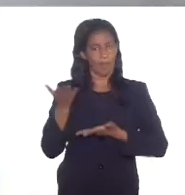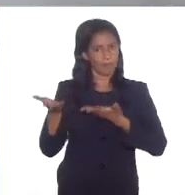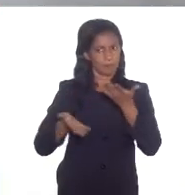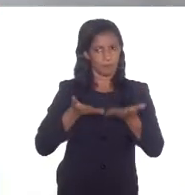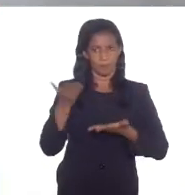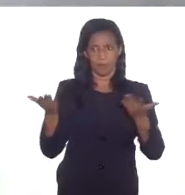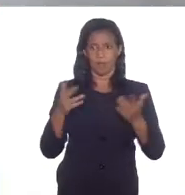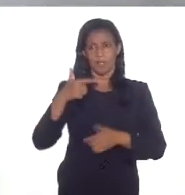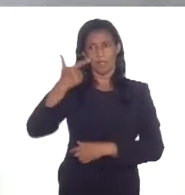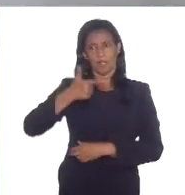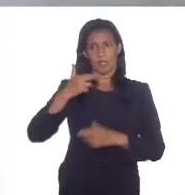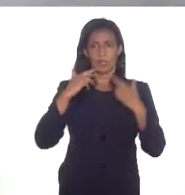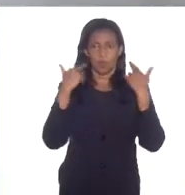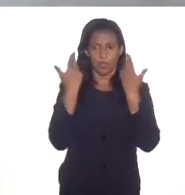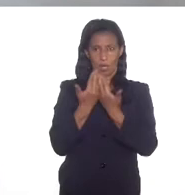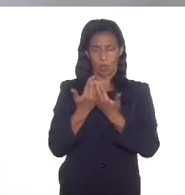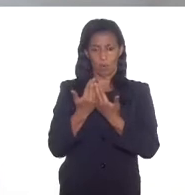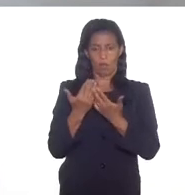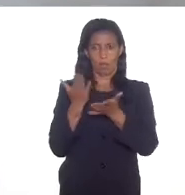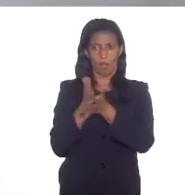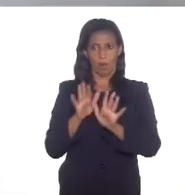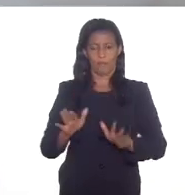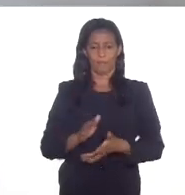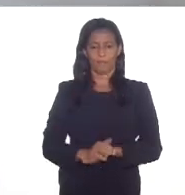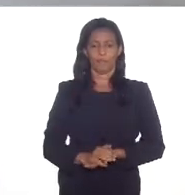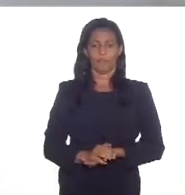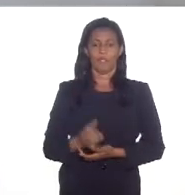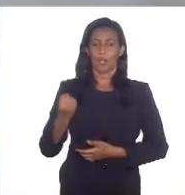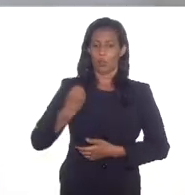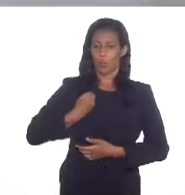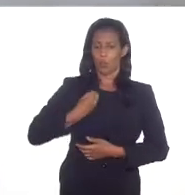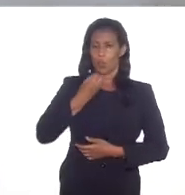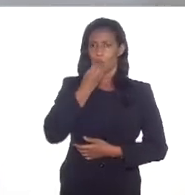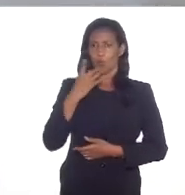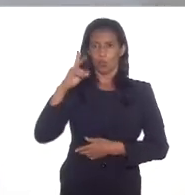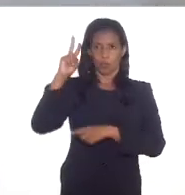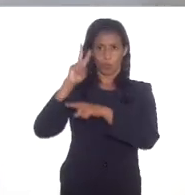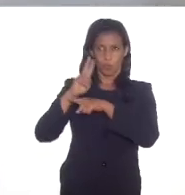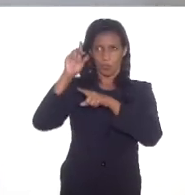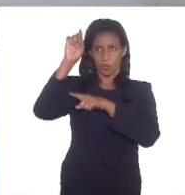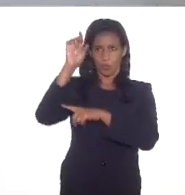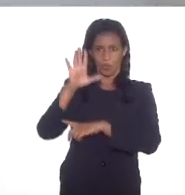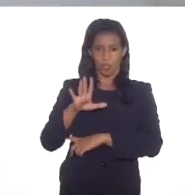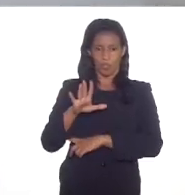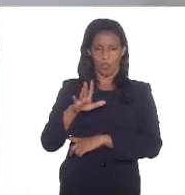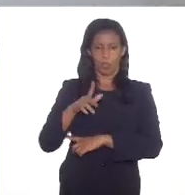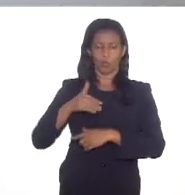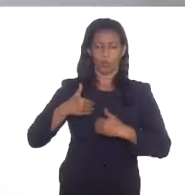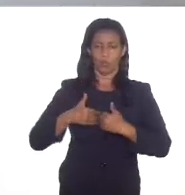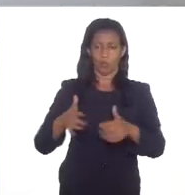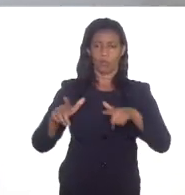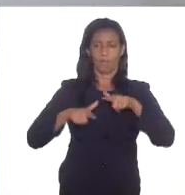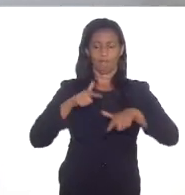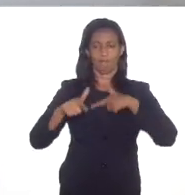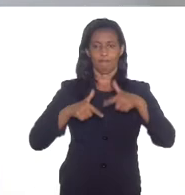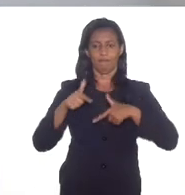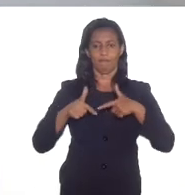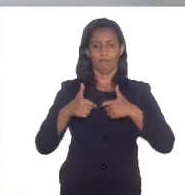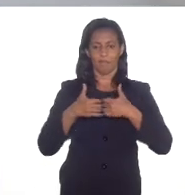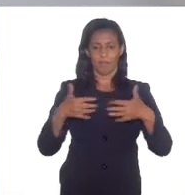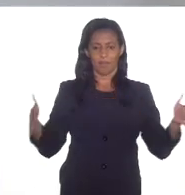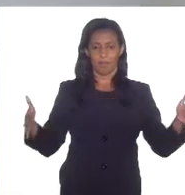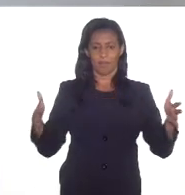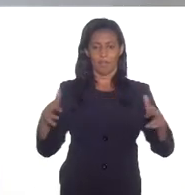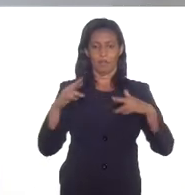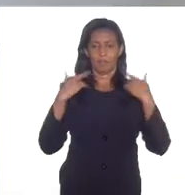segunda sessão extraordinária, mesmo está encerrada. Havendo um número legal sobre a proteção de Deus, iniciamos os nossos trabalhos. Está aberta a sessão ordinária